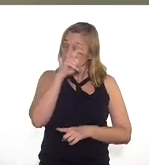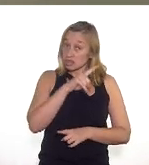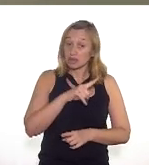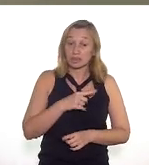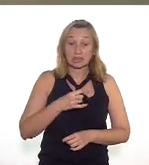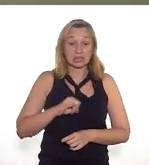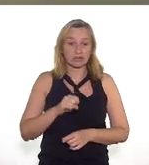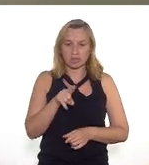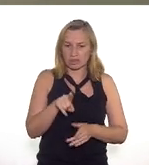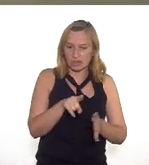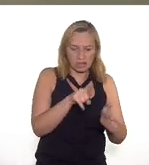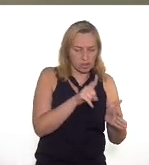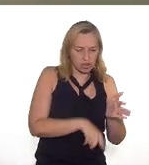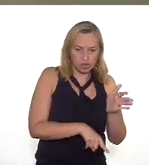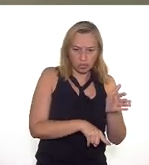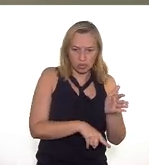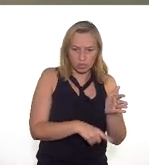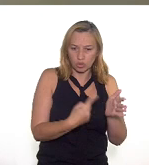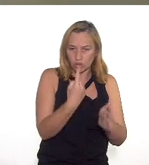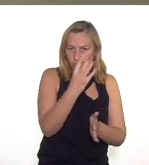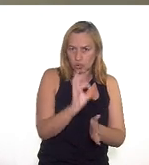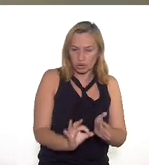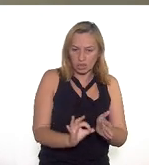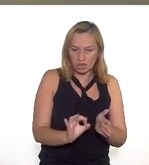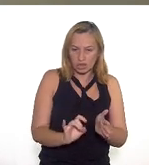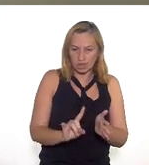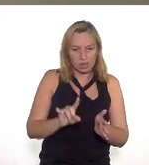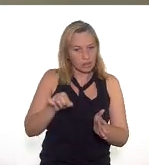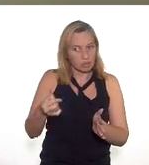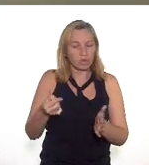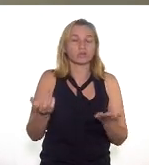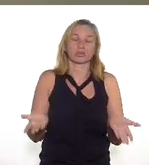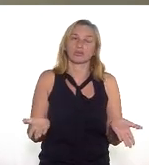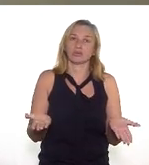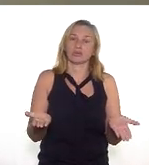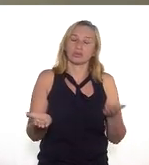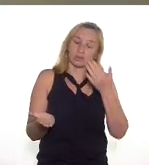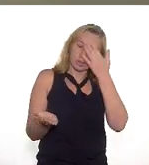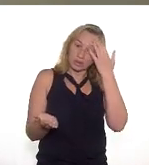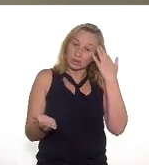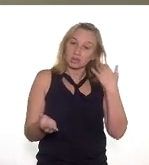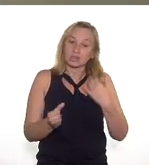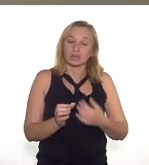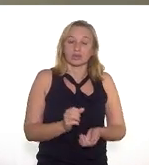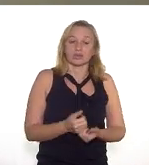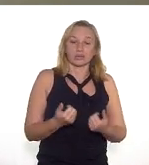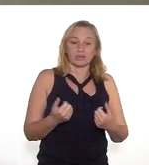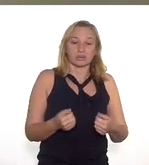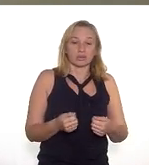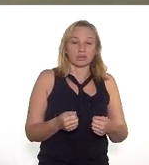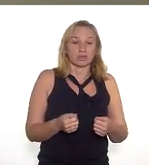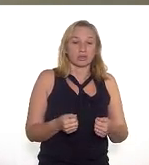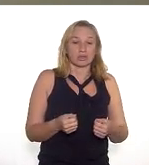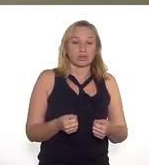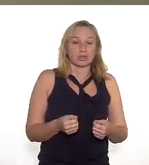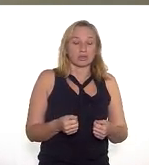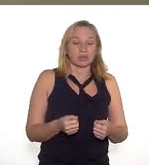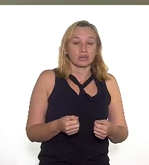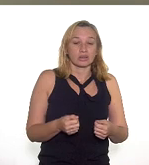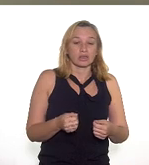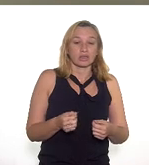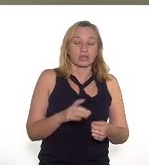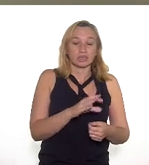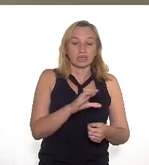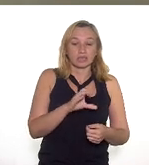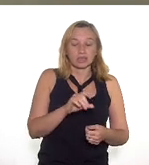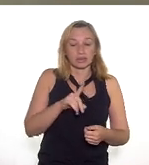você abate previamente 1%, depois é depois. E se isso existe, CNP aceita isso, por quê?